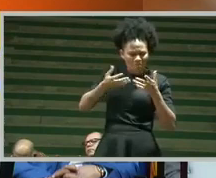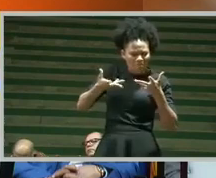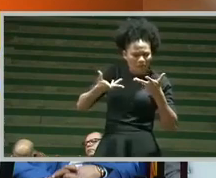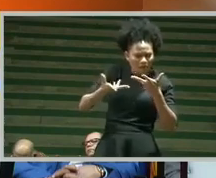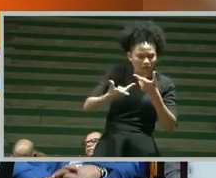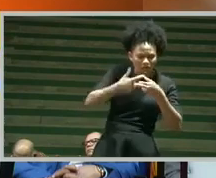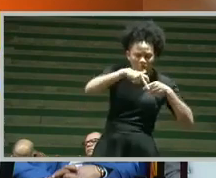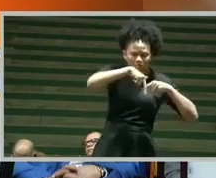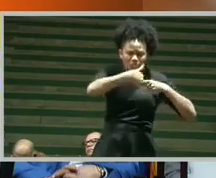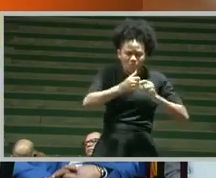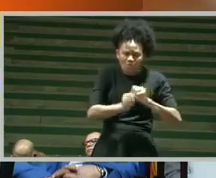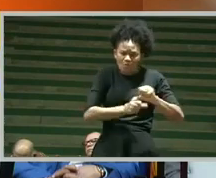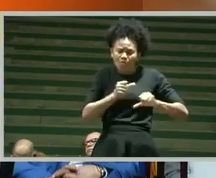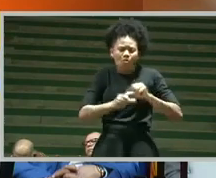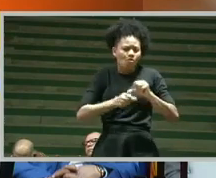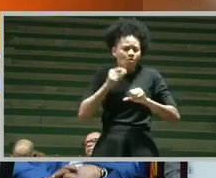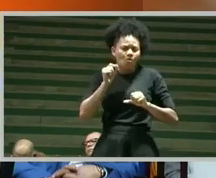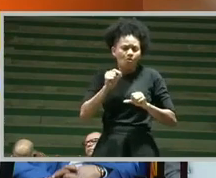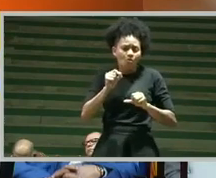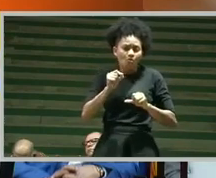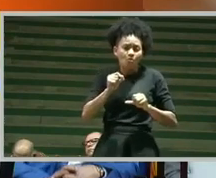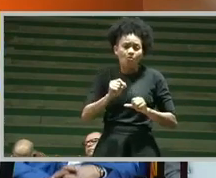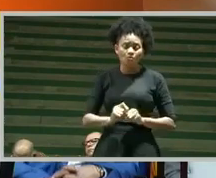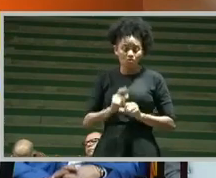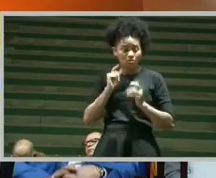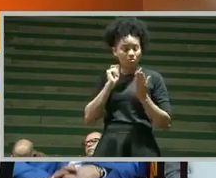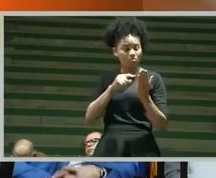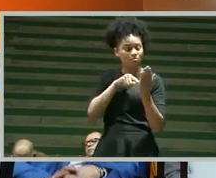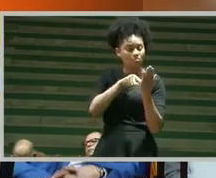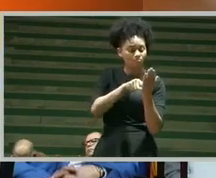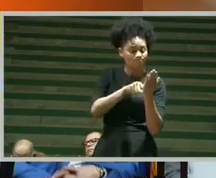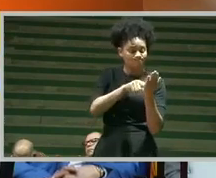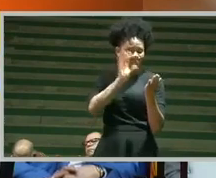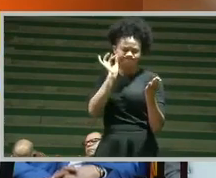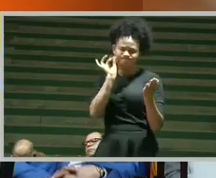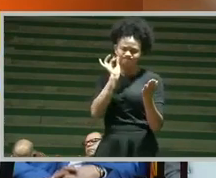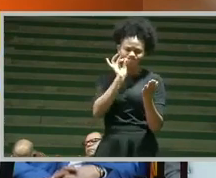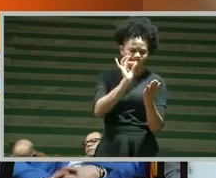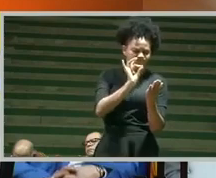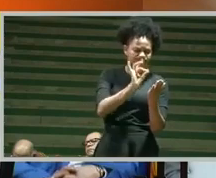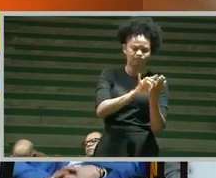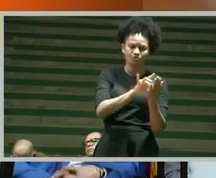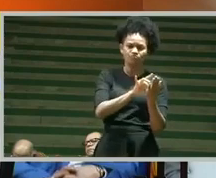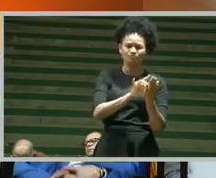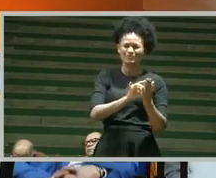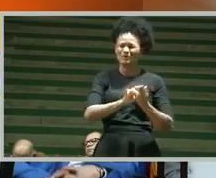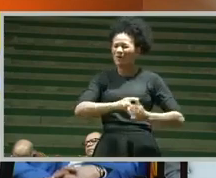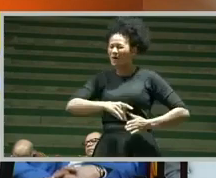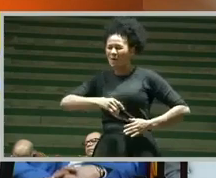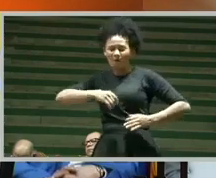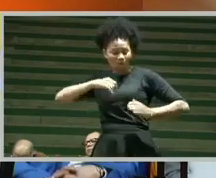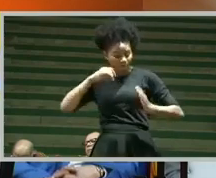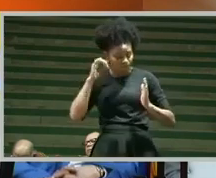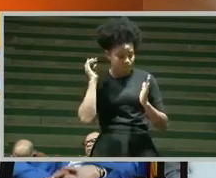da palavra está no seu real e